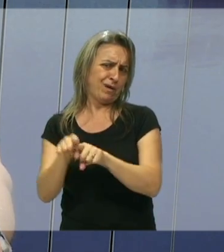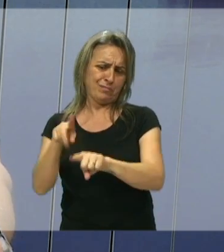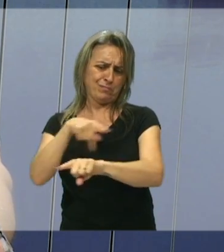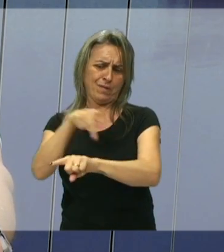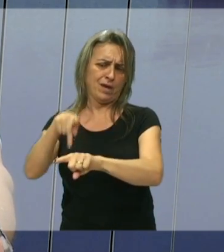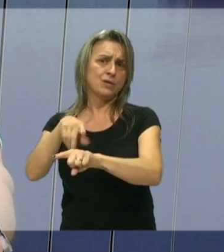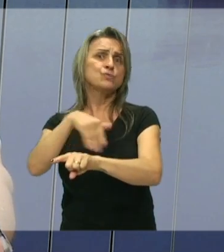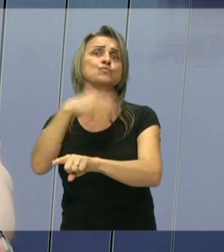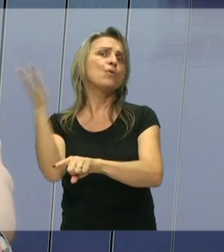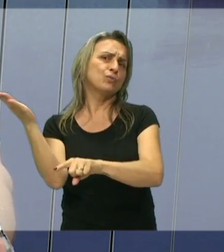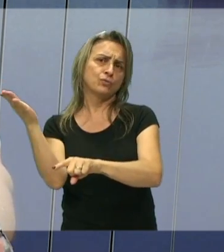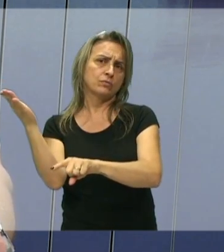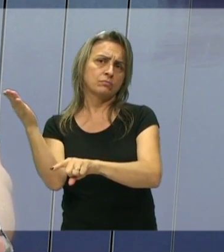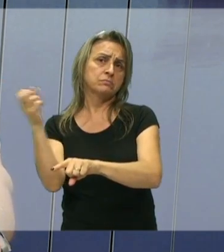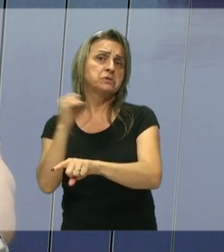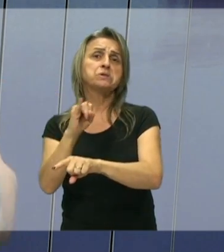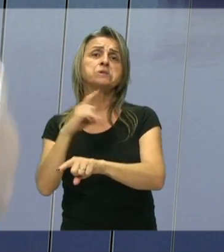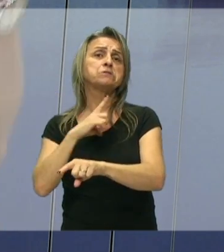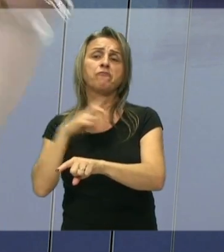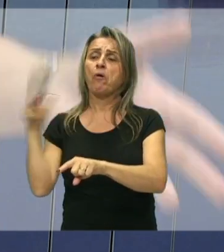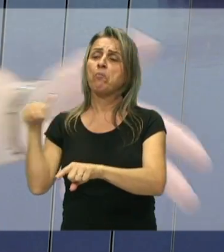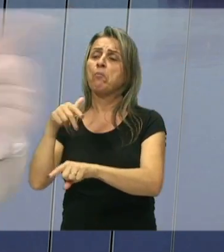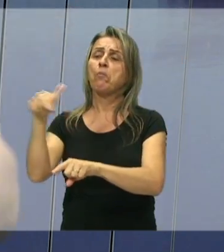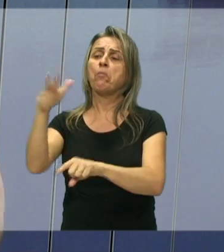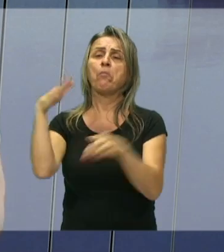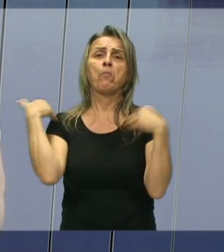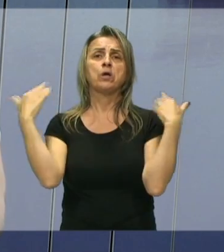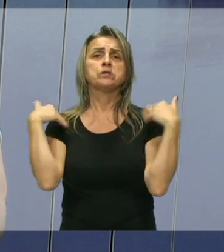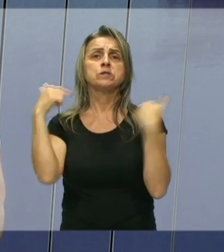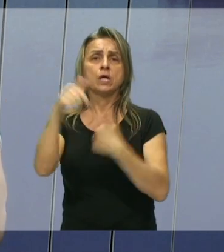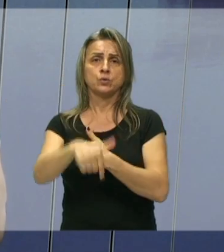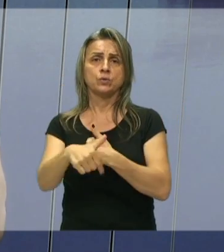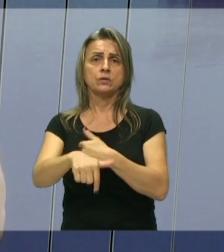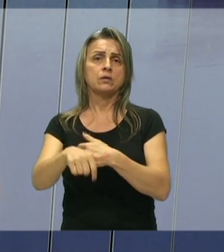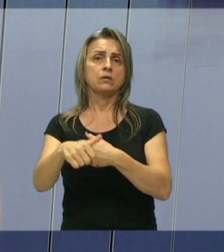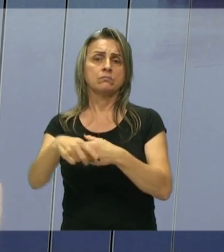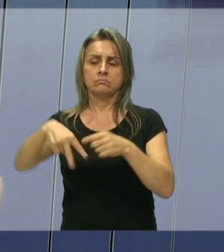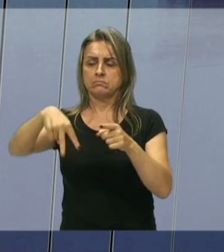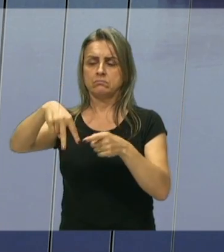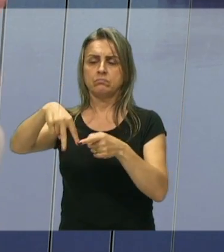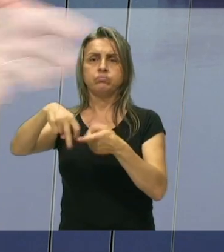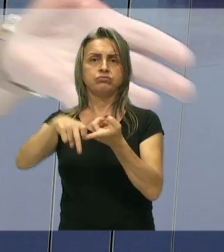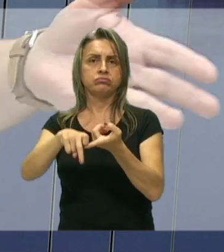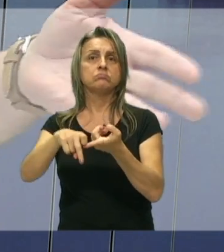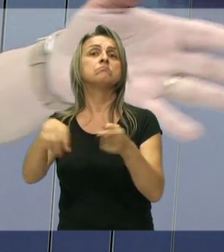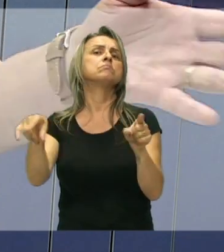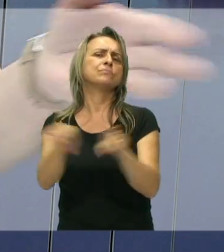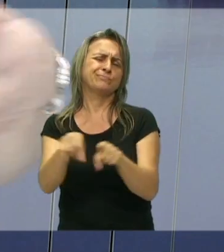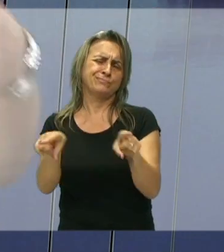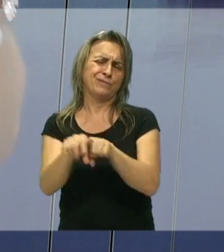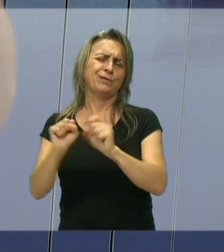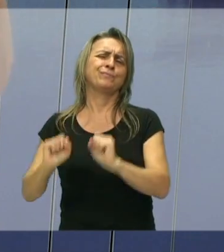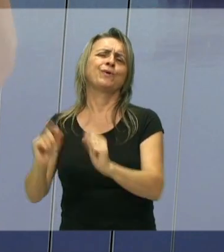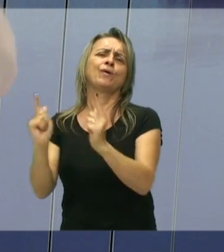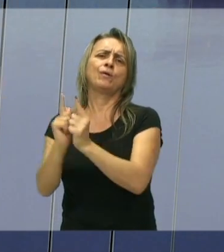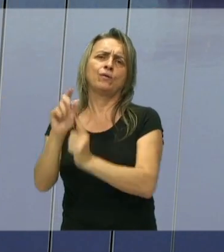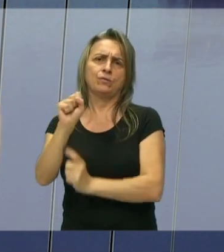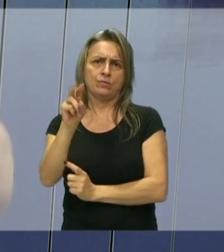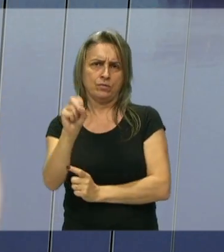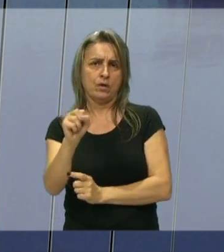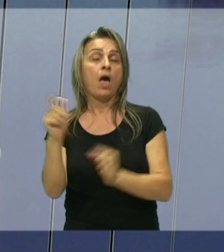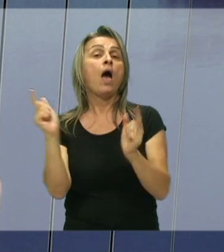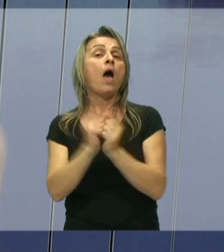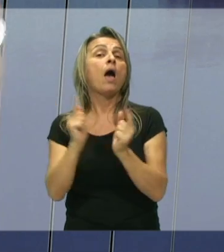passeando por aí, tropeça, quebra a perna e ele pode ser atendido pelo SUS, atende milionário, a gente viu aquela vez quando caiu o